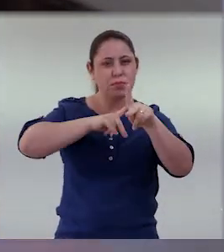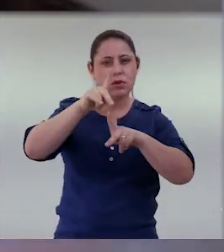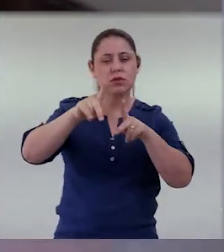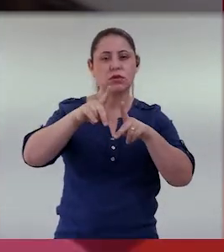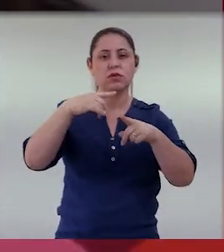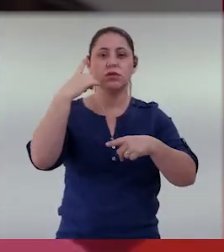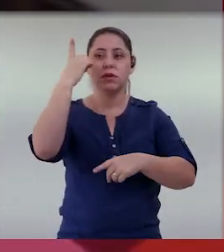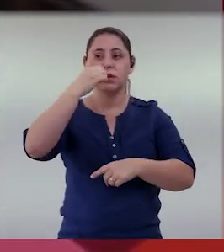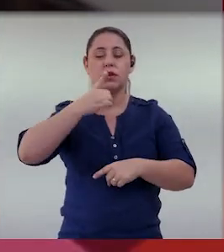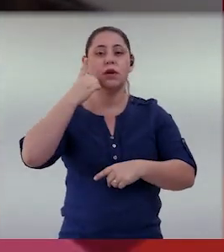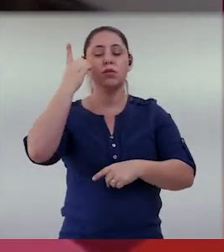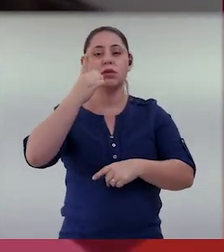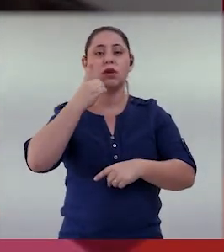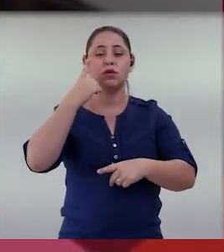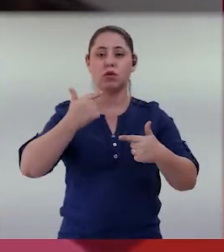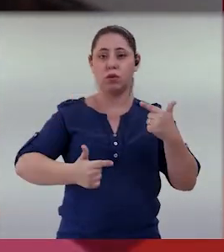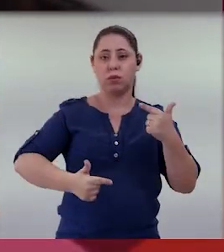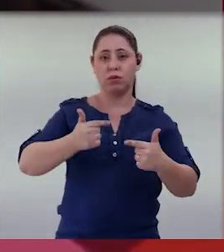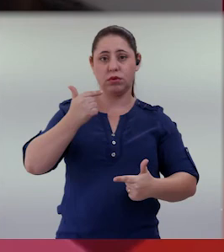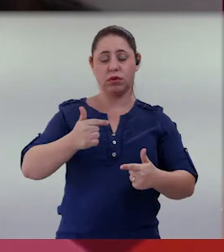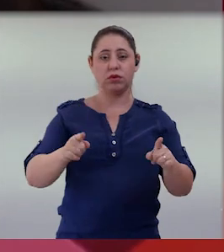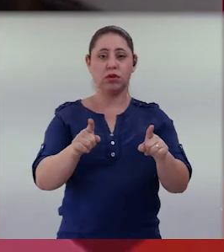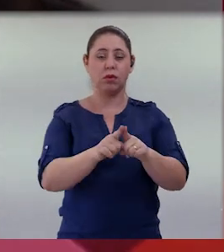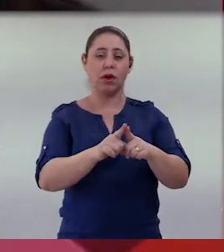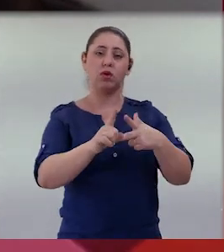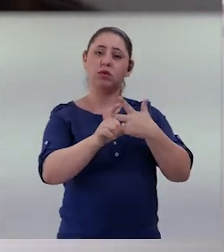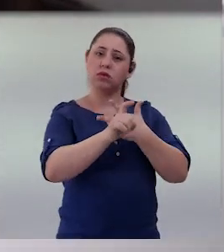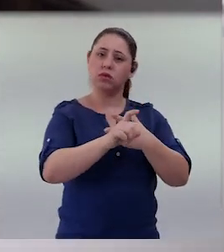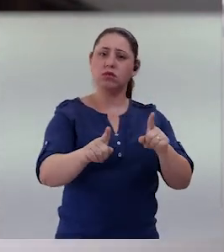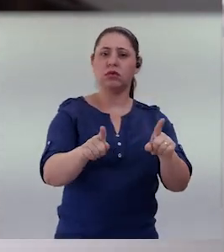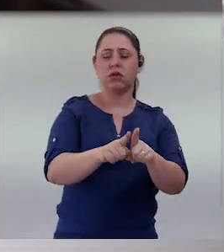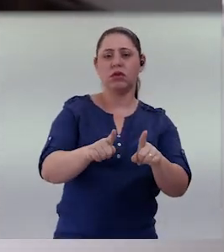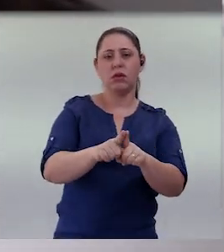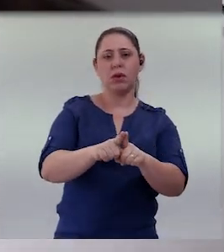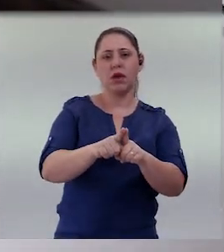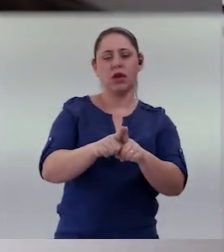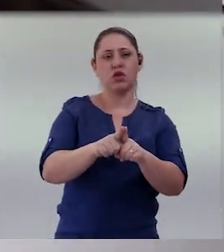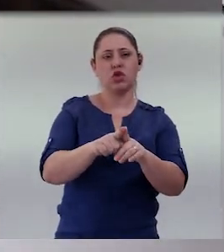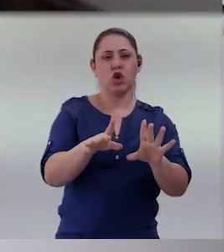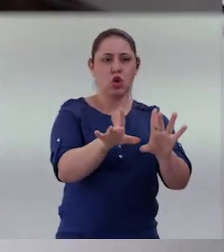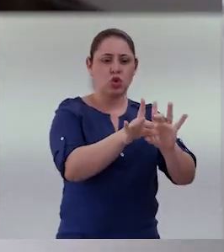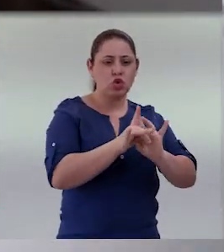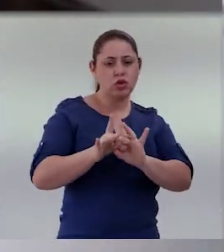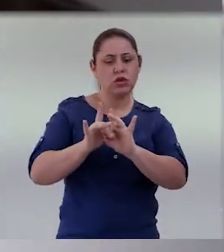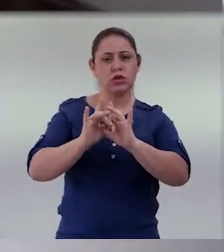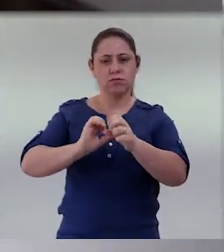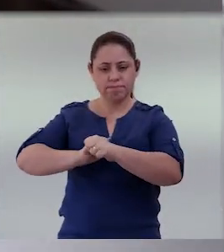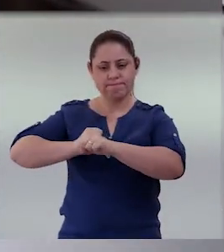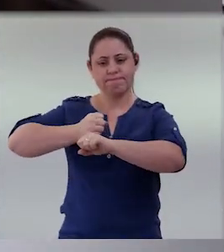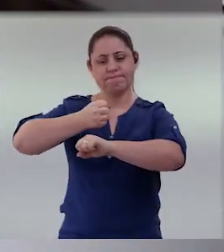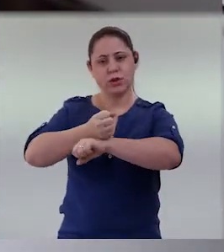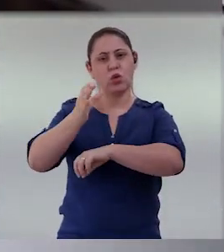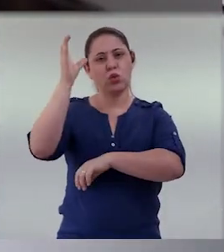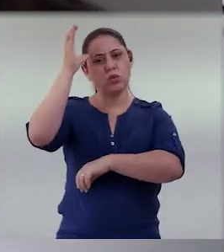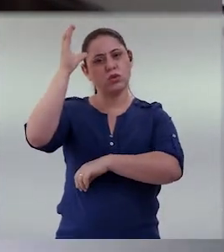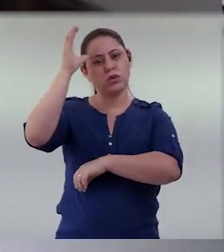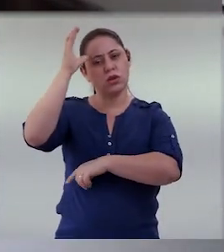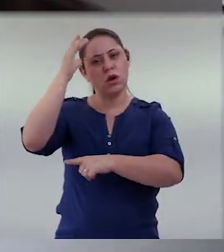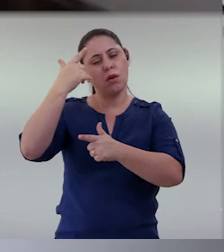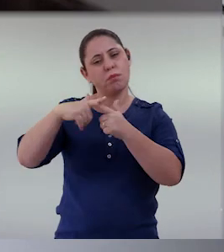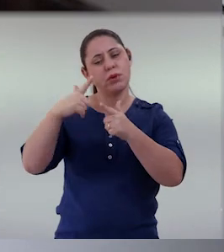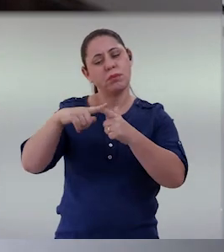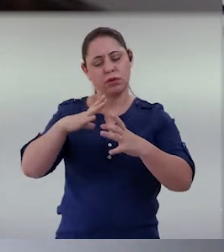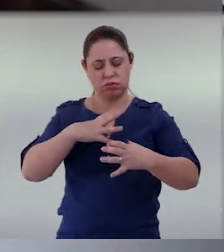público, dos nossos políticos, dos deputados, do executivo também estarem envolvidos no